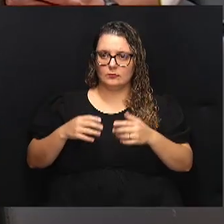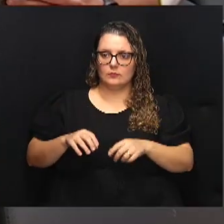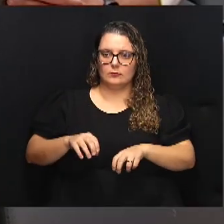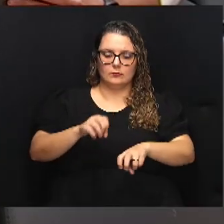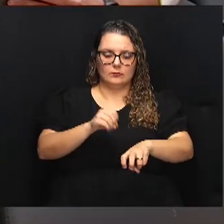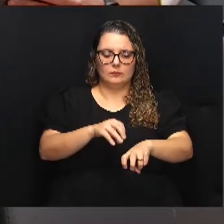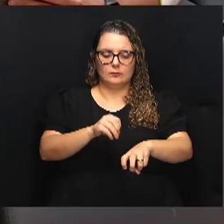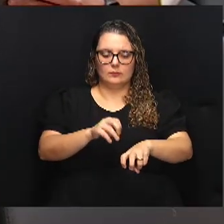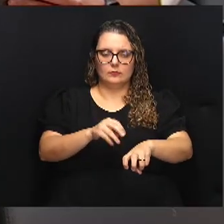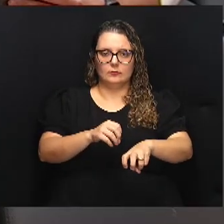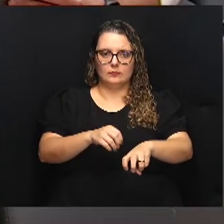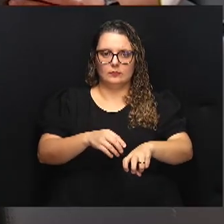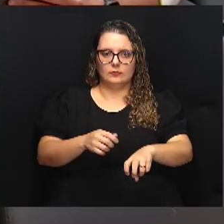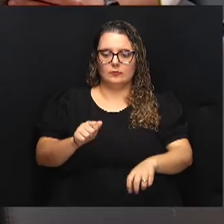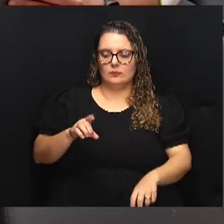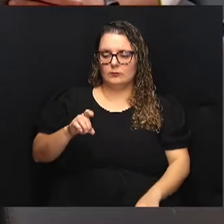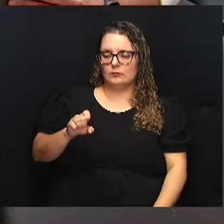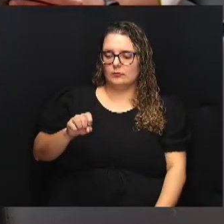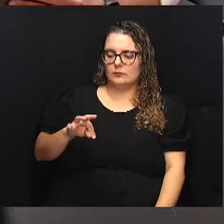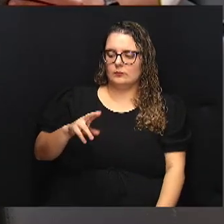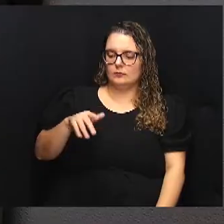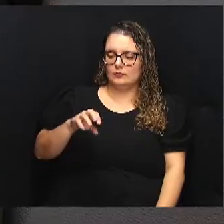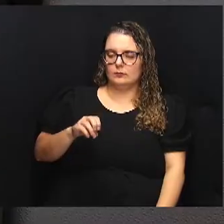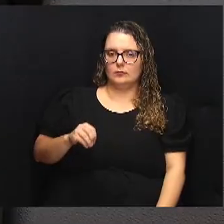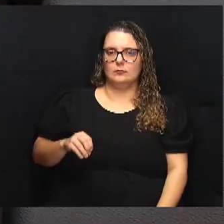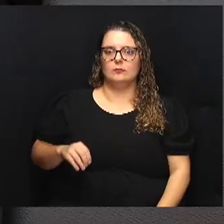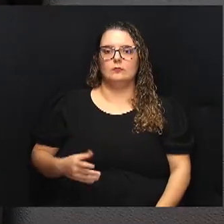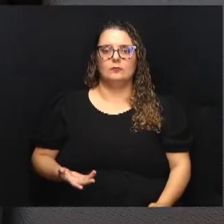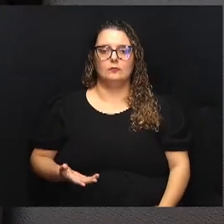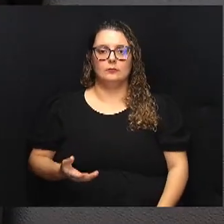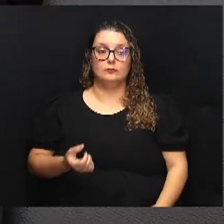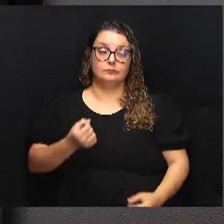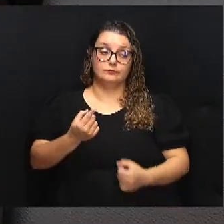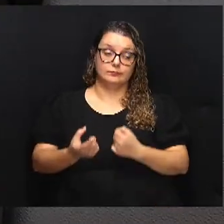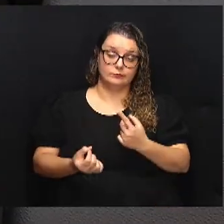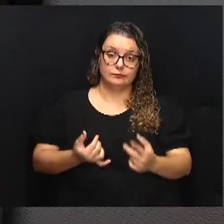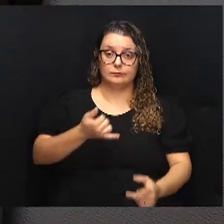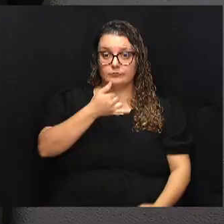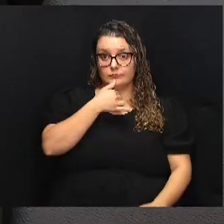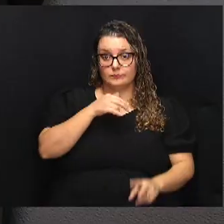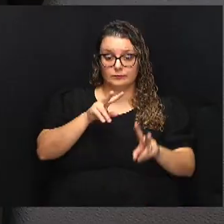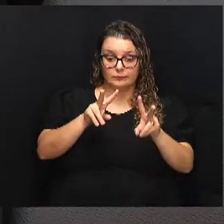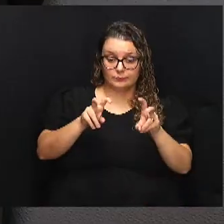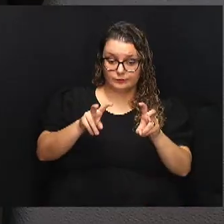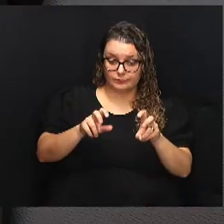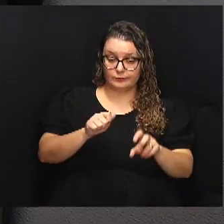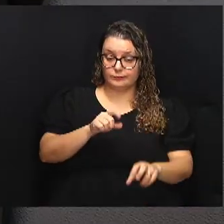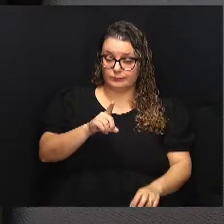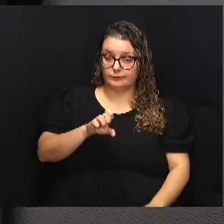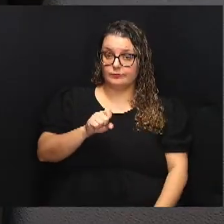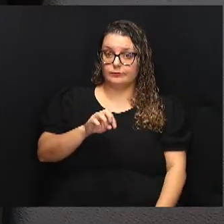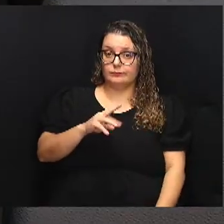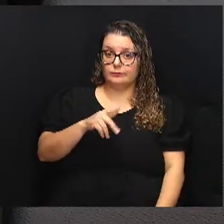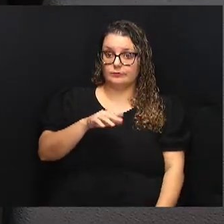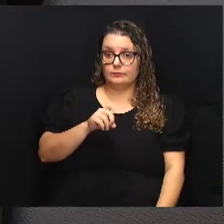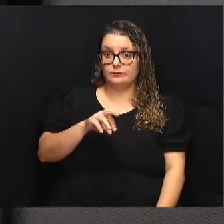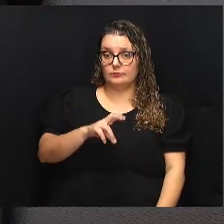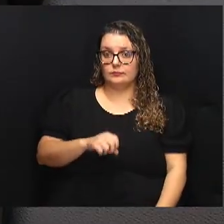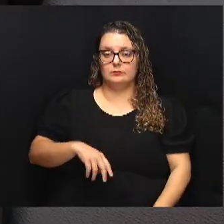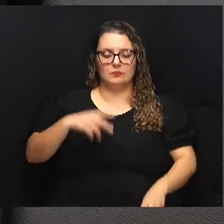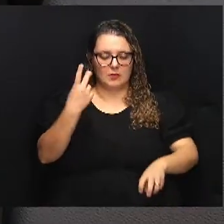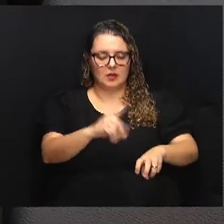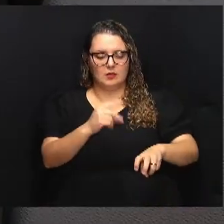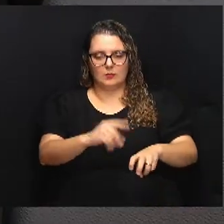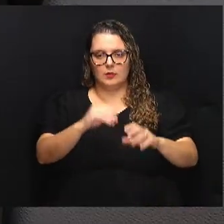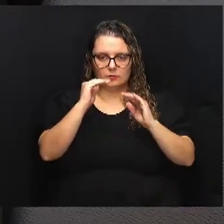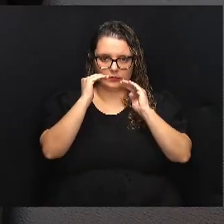animais domésticos. Tem infelizmente, né, alguns adestradores, né, que batem no animal para que ele possa